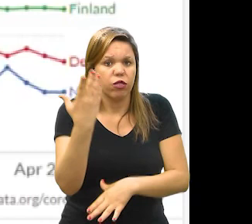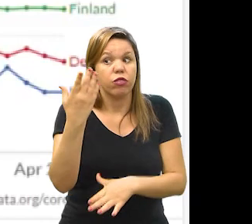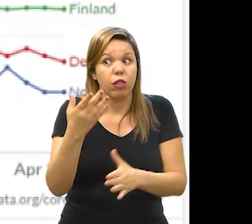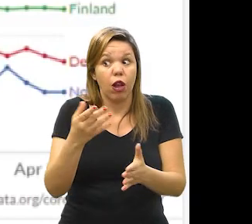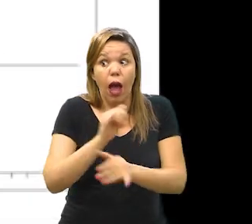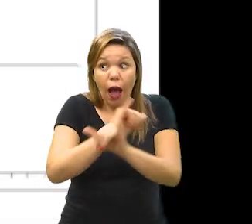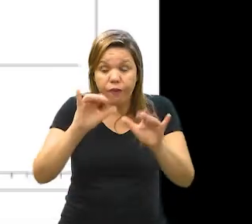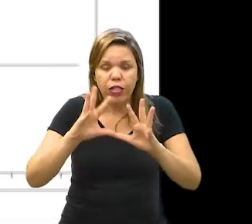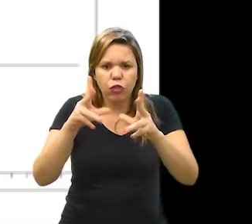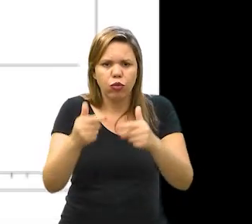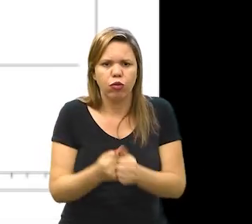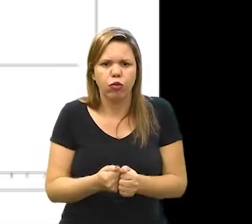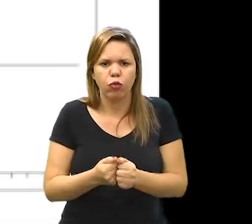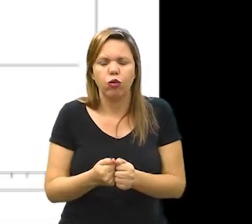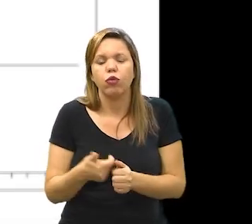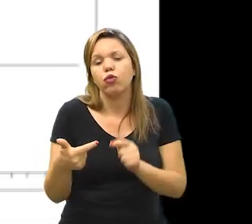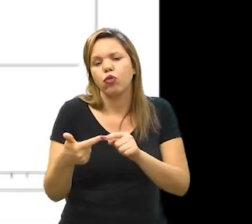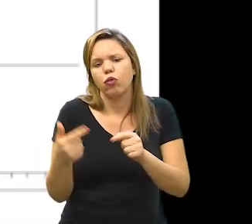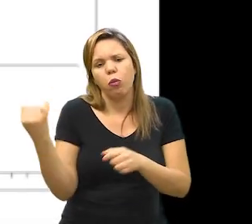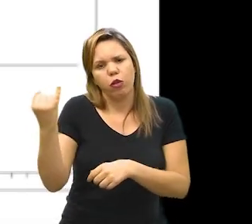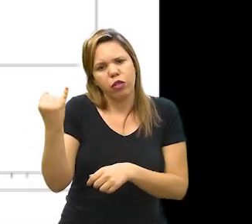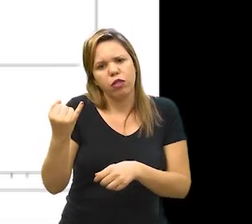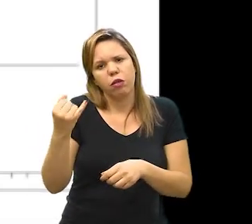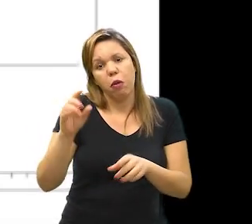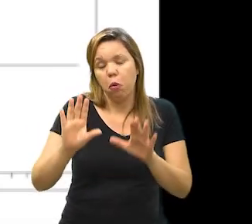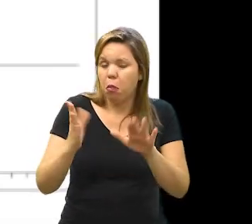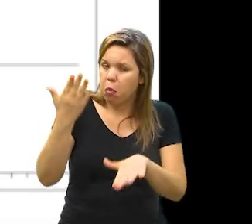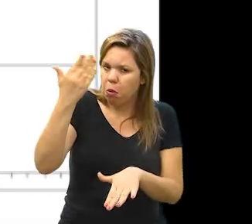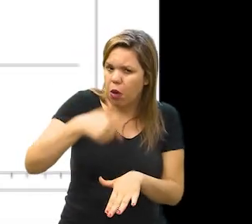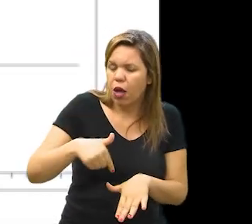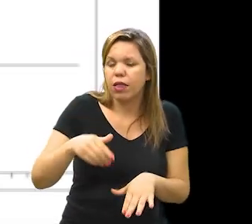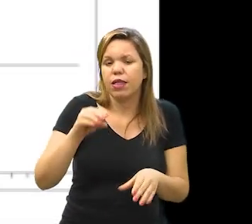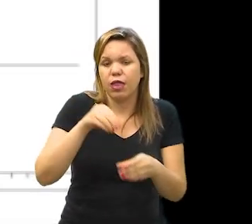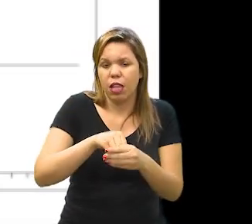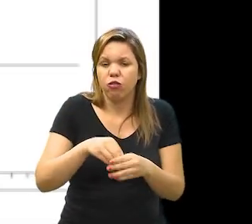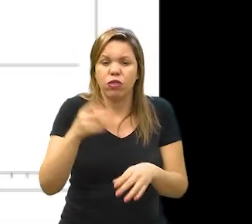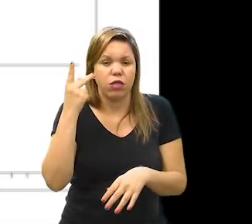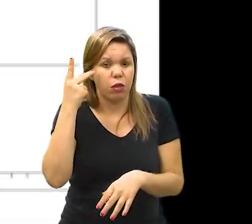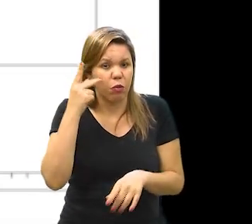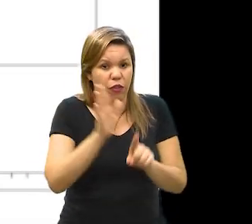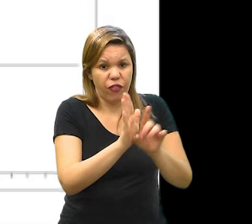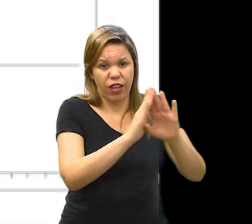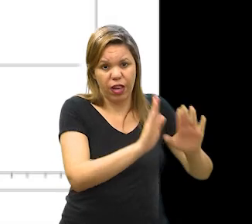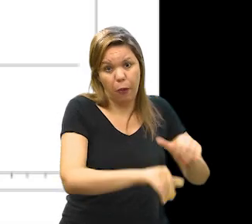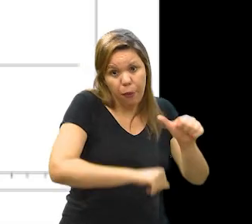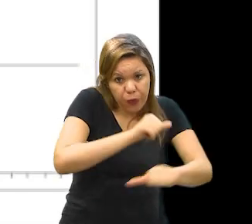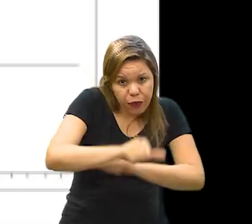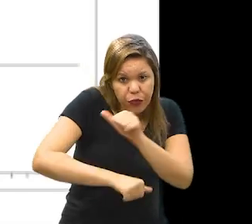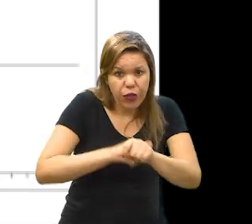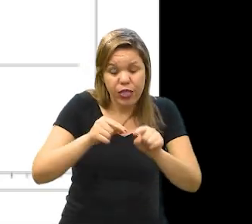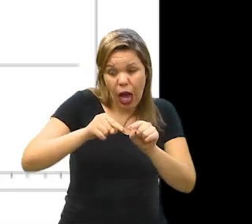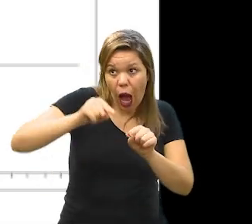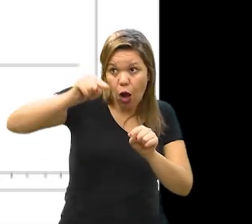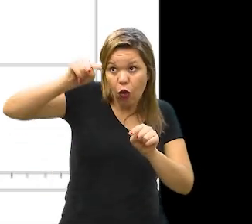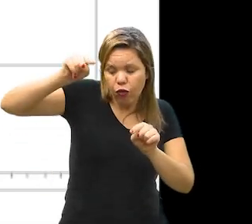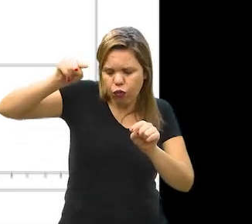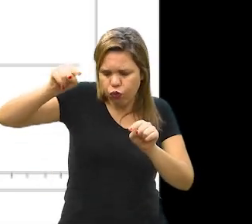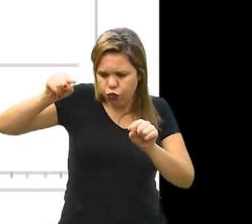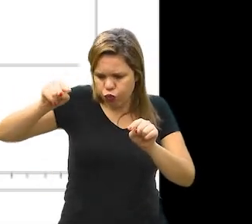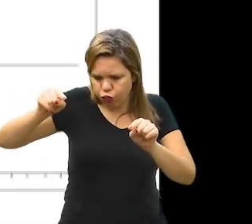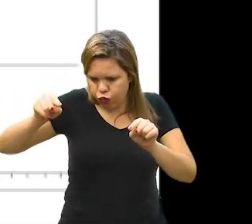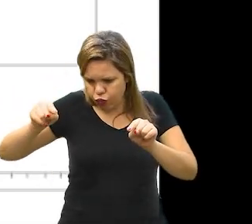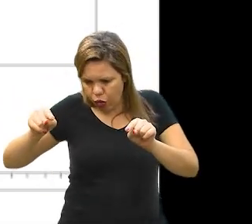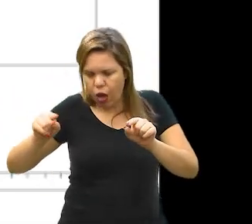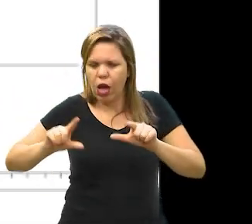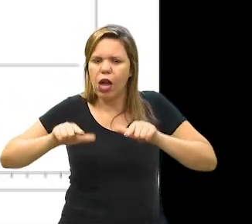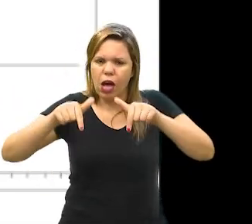subnotificado. E o segundo ponto é que é bem provável que tenha sido a quarentena de São Paulo especificamente que causou aquela mudança imediata na curva. Eu esperaria que essas